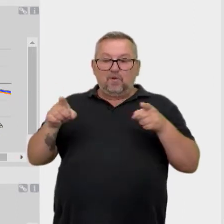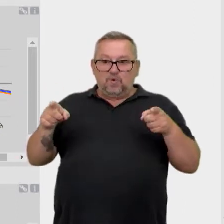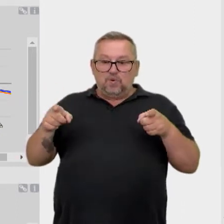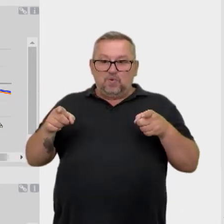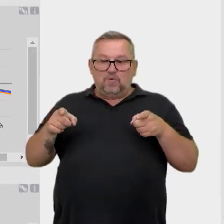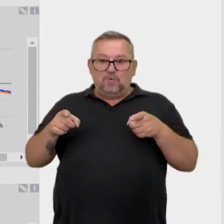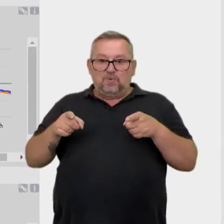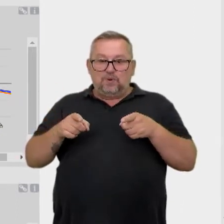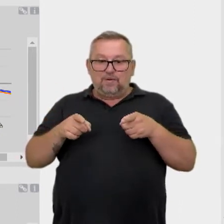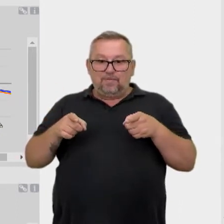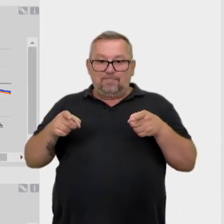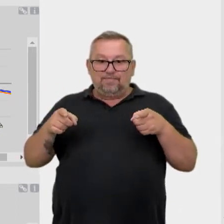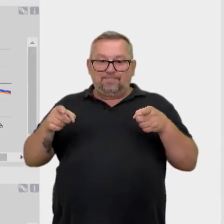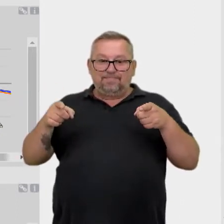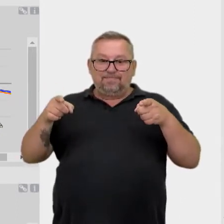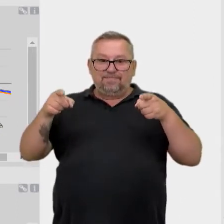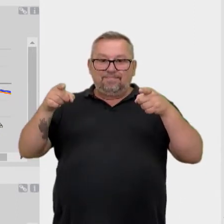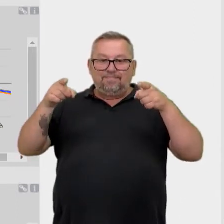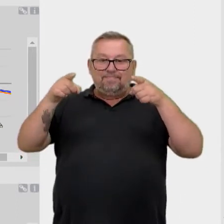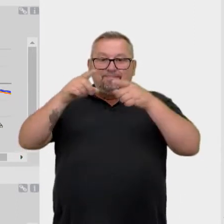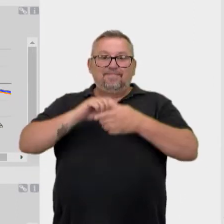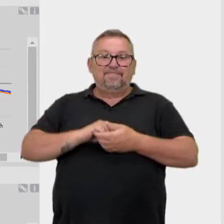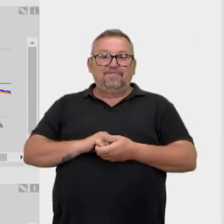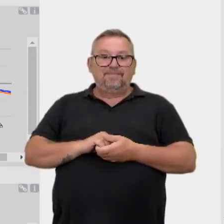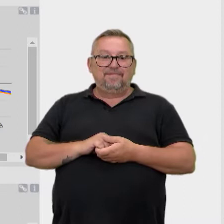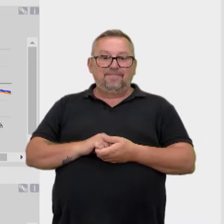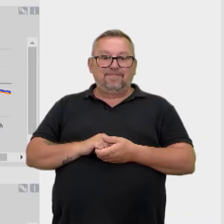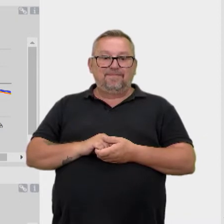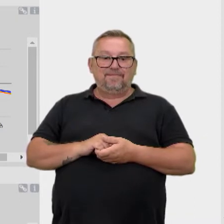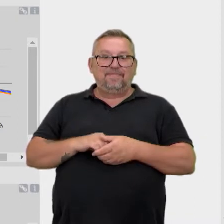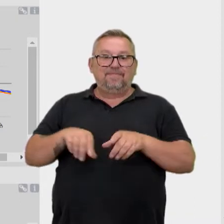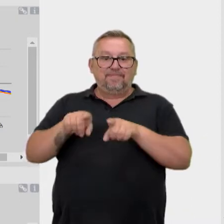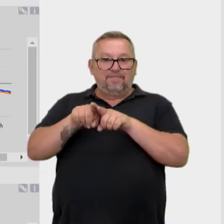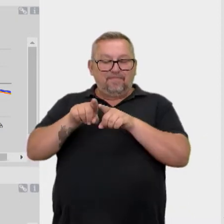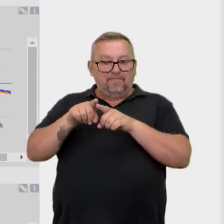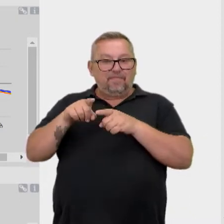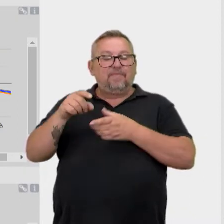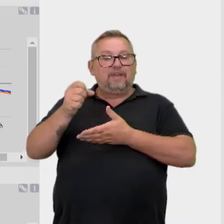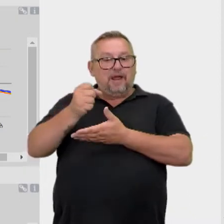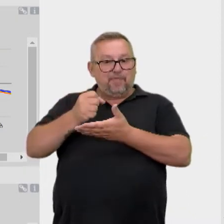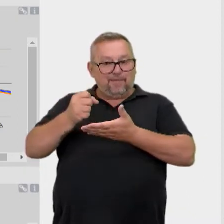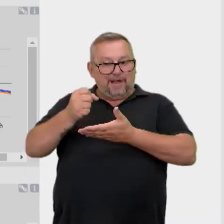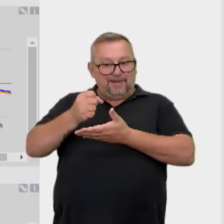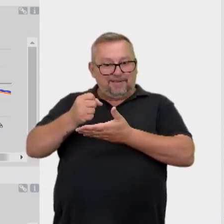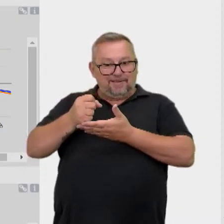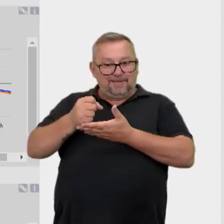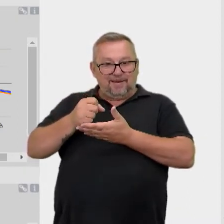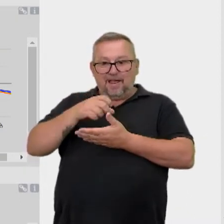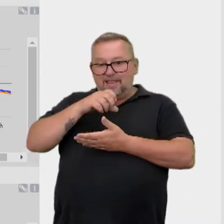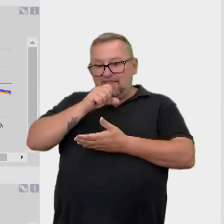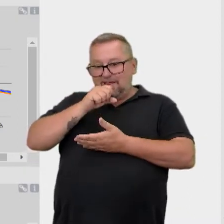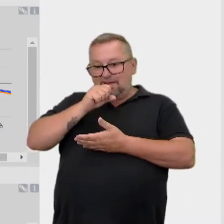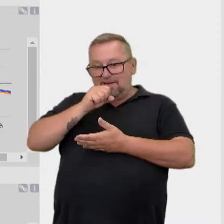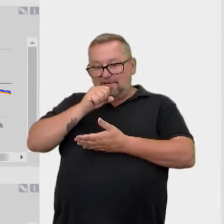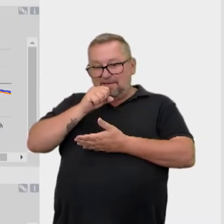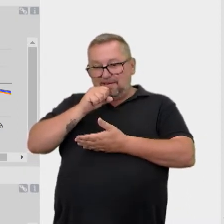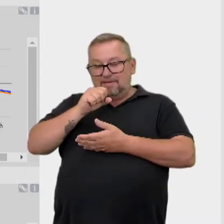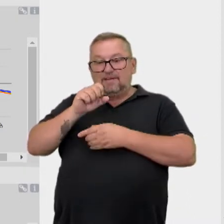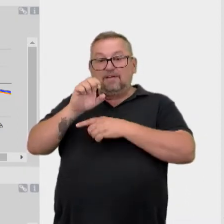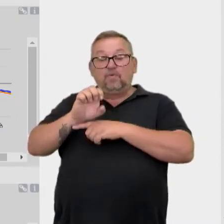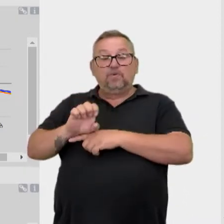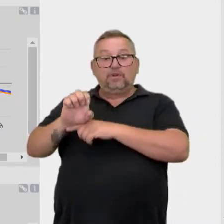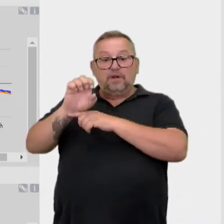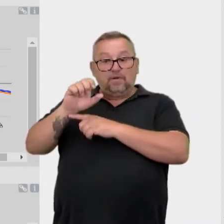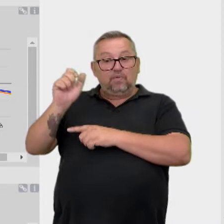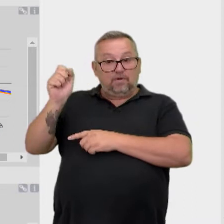pirâmide brasileira e também do estado de São Paulo, né? Lembrando que a base aí do Brasil é a laranja e a do estado de São Paulo